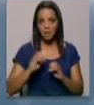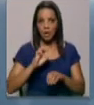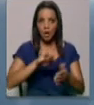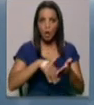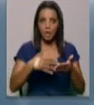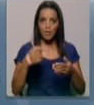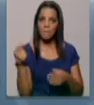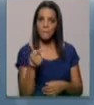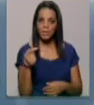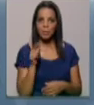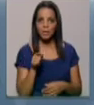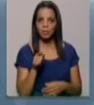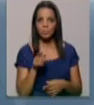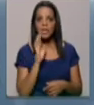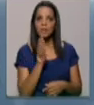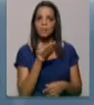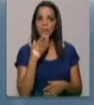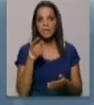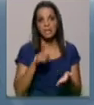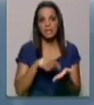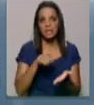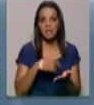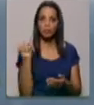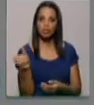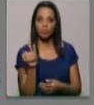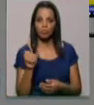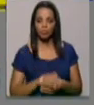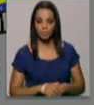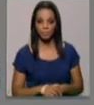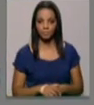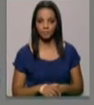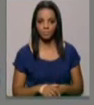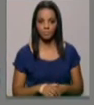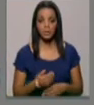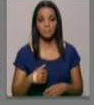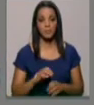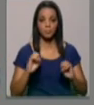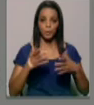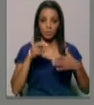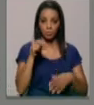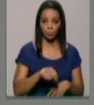mínimo, sendo este consoante as necessidades do Instituto. Mas no início